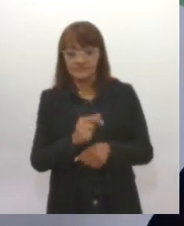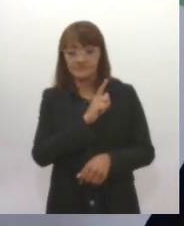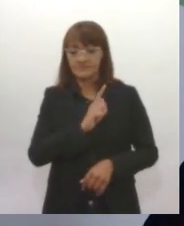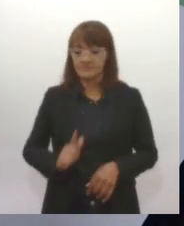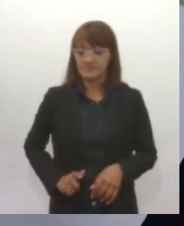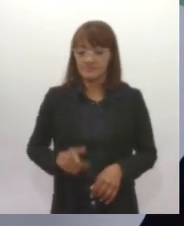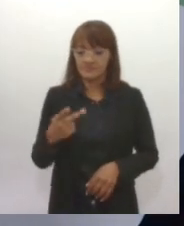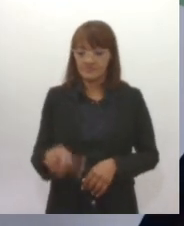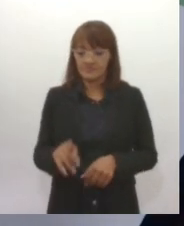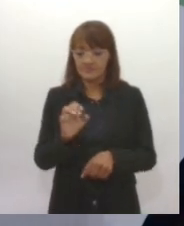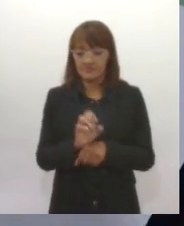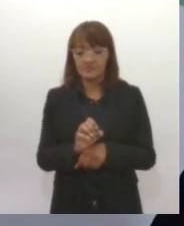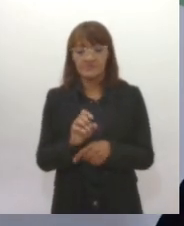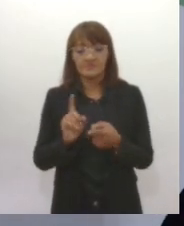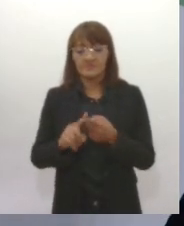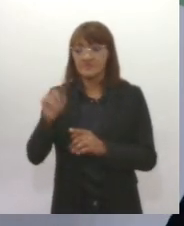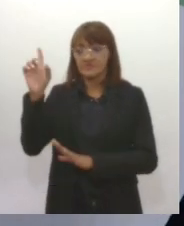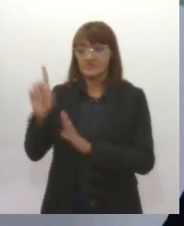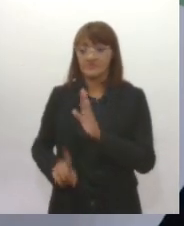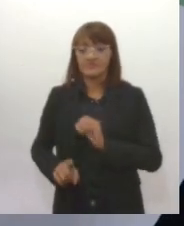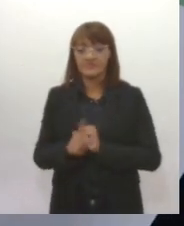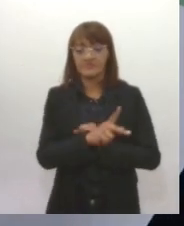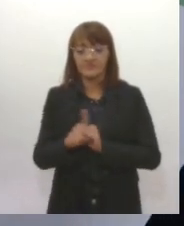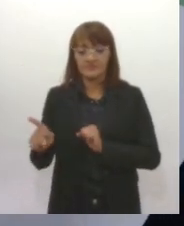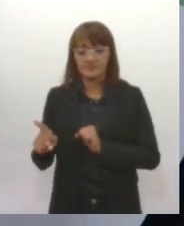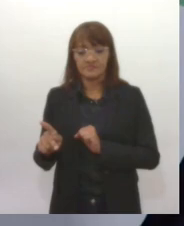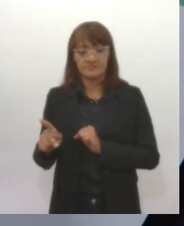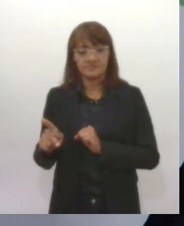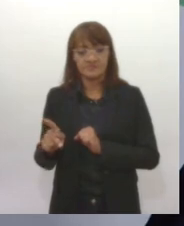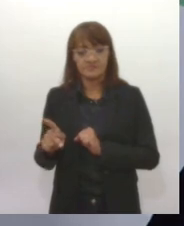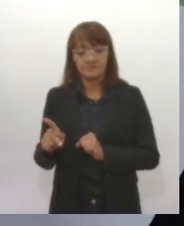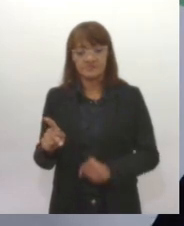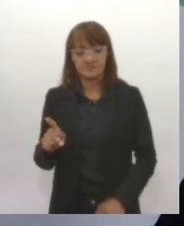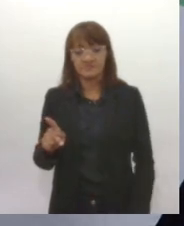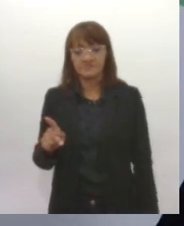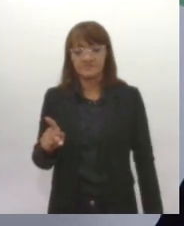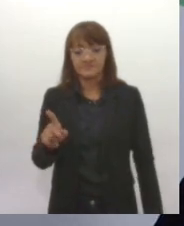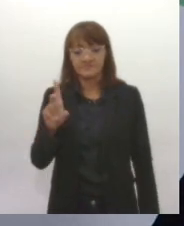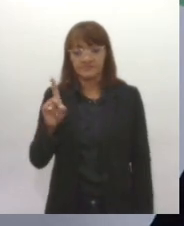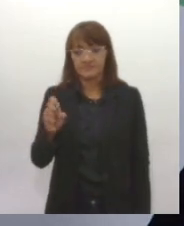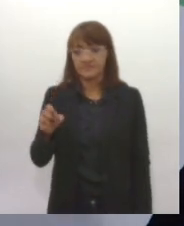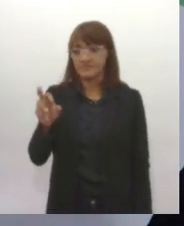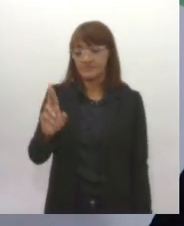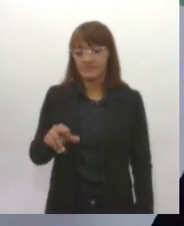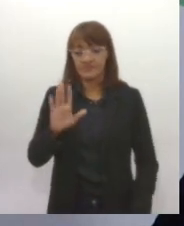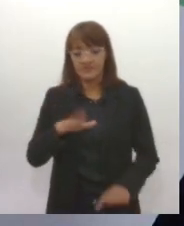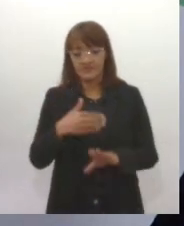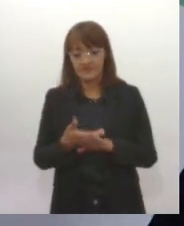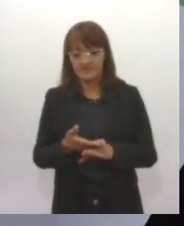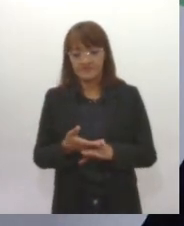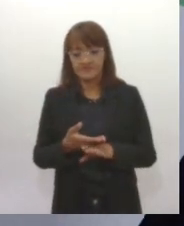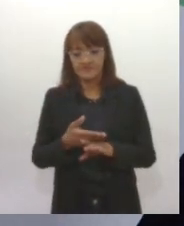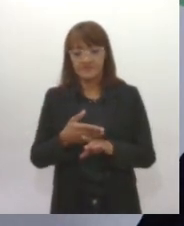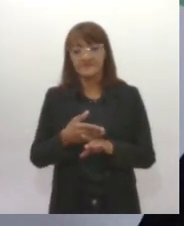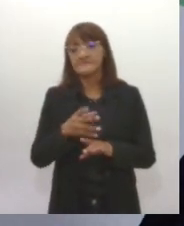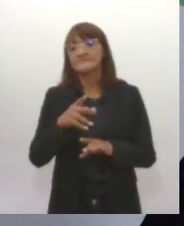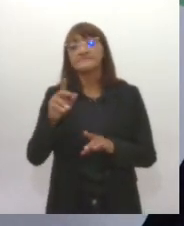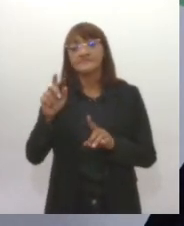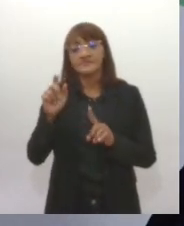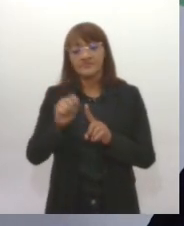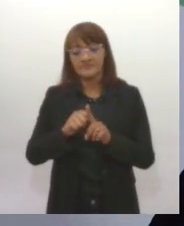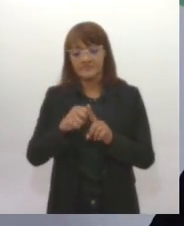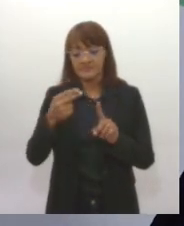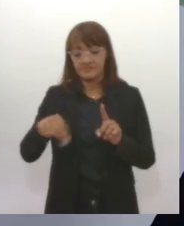diretor-presidente do DR, onde ele mencionou, né, que até o final do mês, agora de novembro, estaria dando início, né, a ordem de